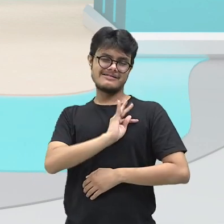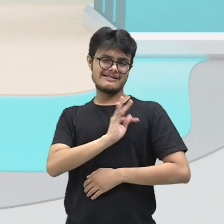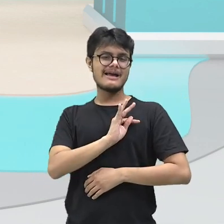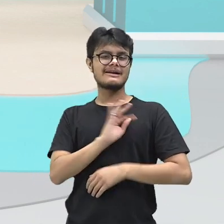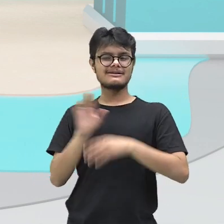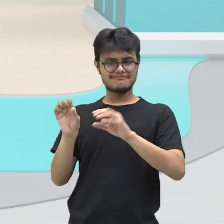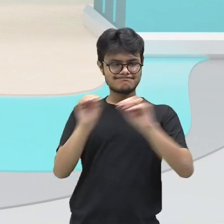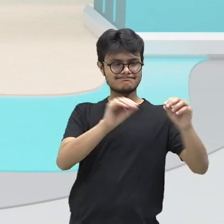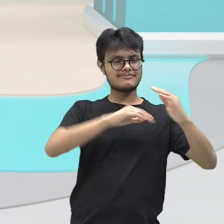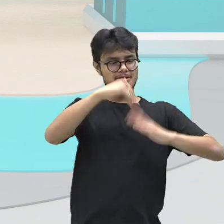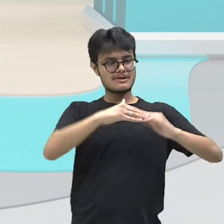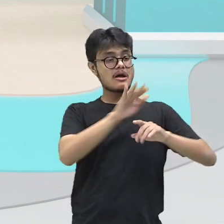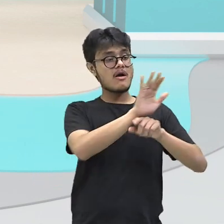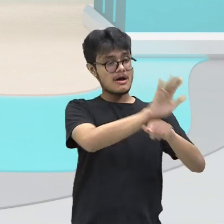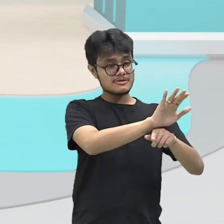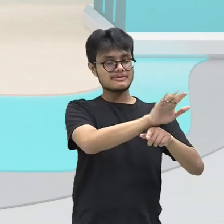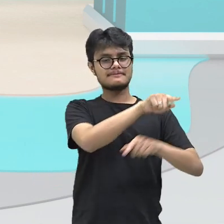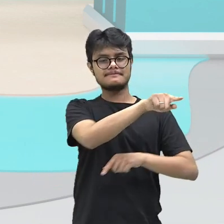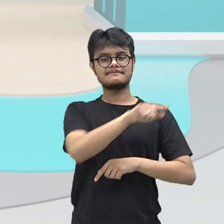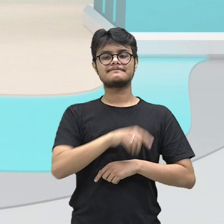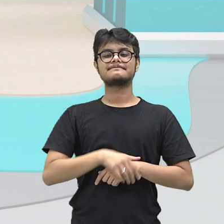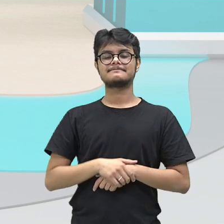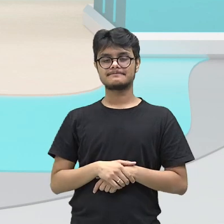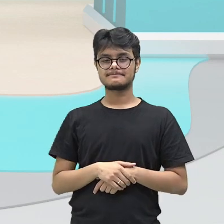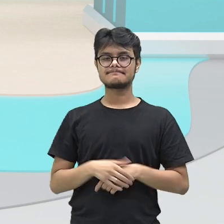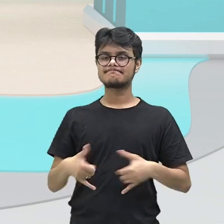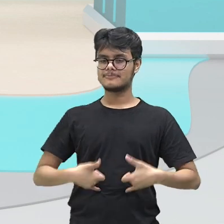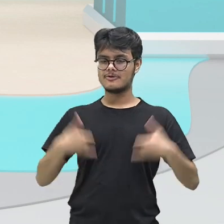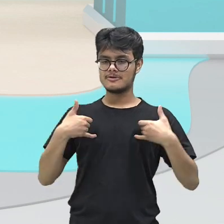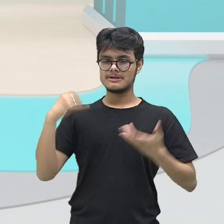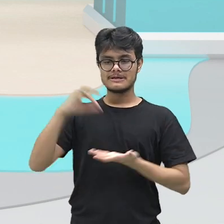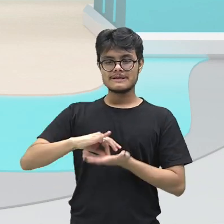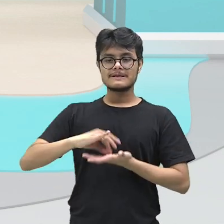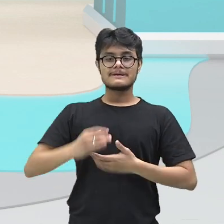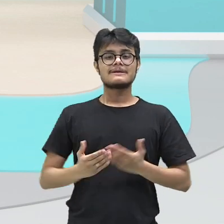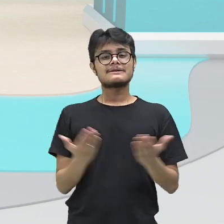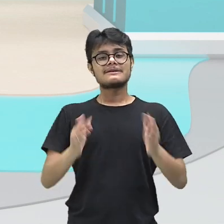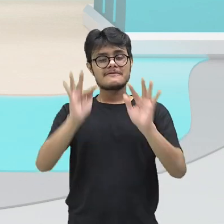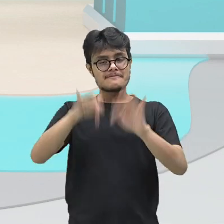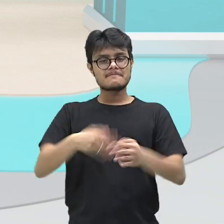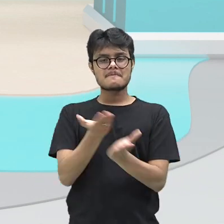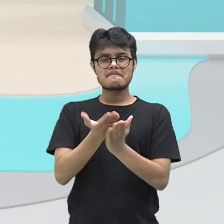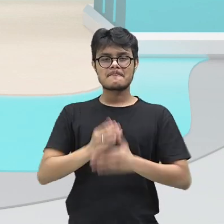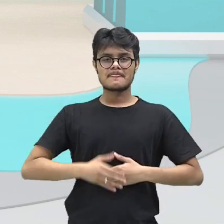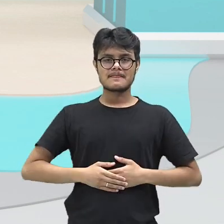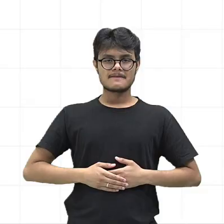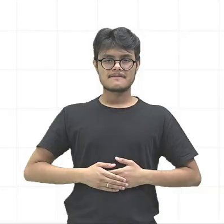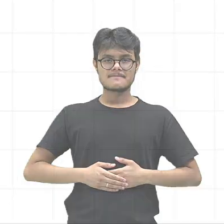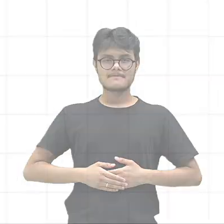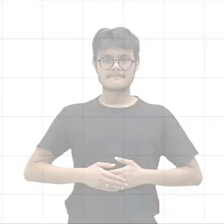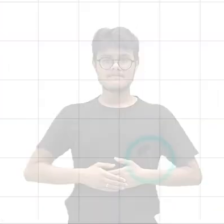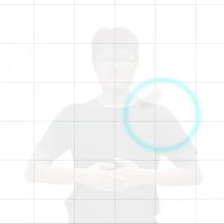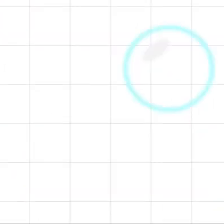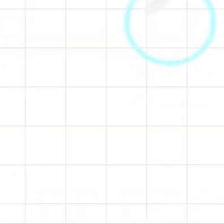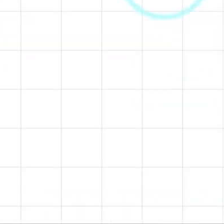artistas para ajudar na confecção do carnaval, e a gente tem muito orgulho disso. Então, essa foi a nossa revisão.